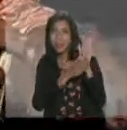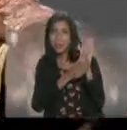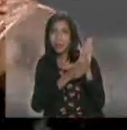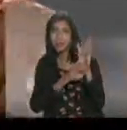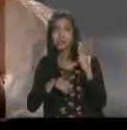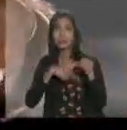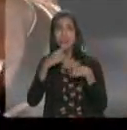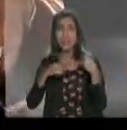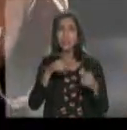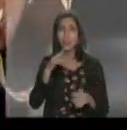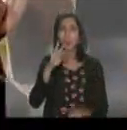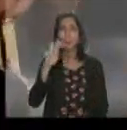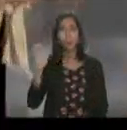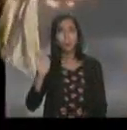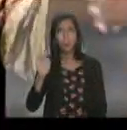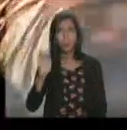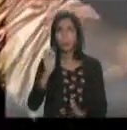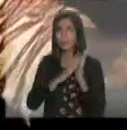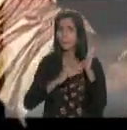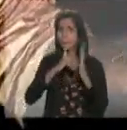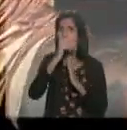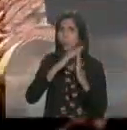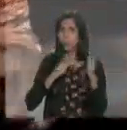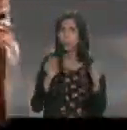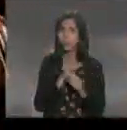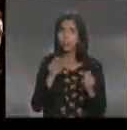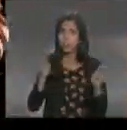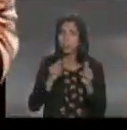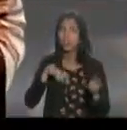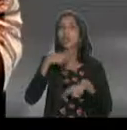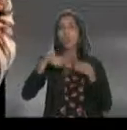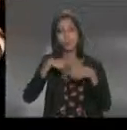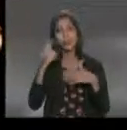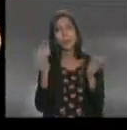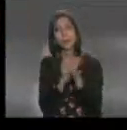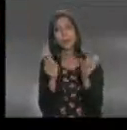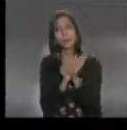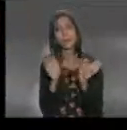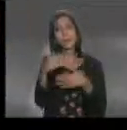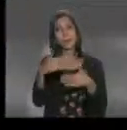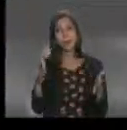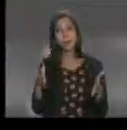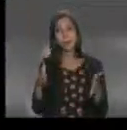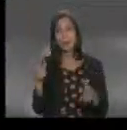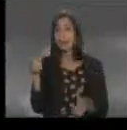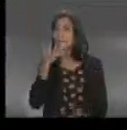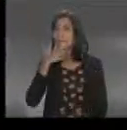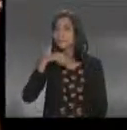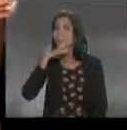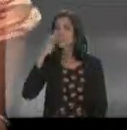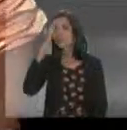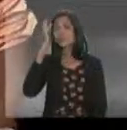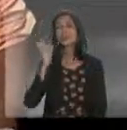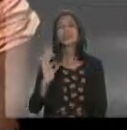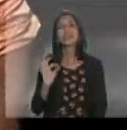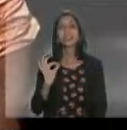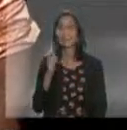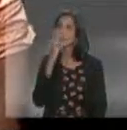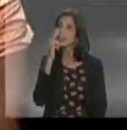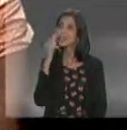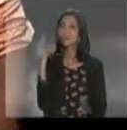cimento, depois foi bronze, pintura em tecido, até chegar no papelão. E meu pai não entendia isso. Meu pai, para